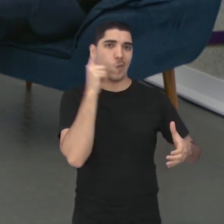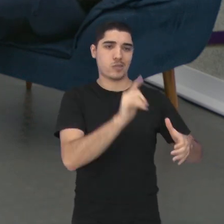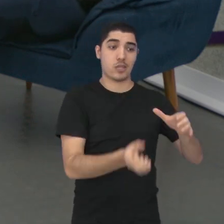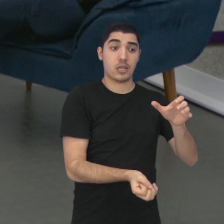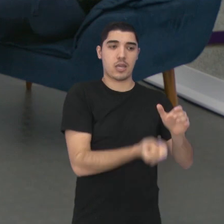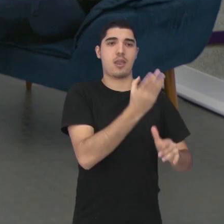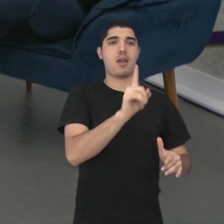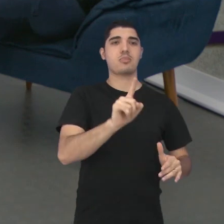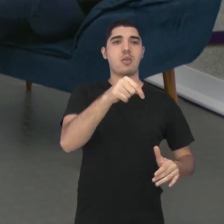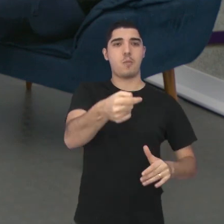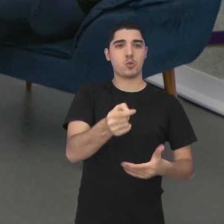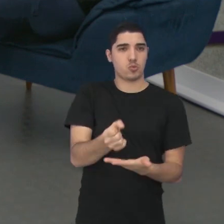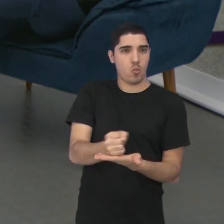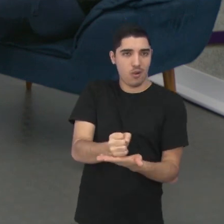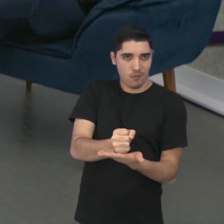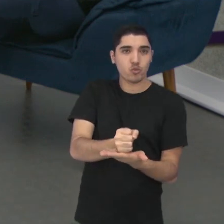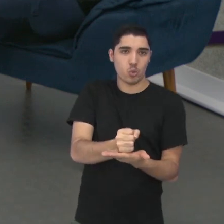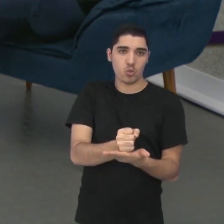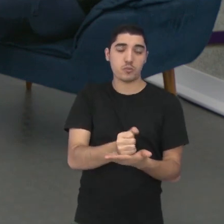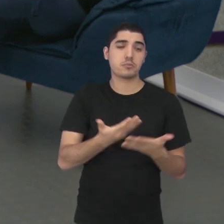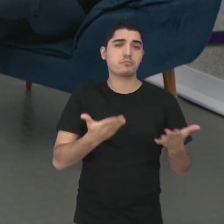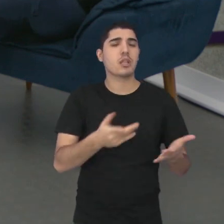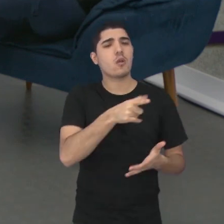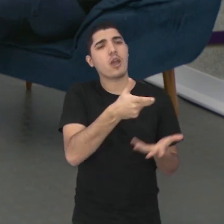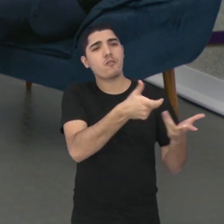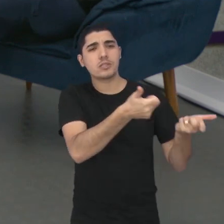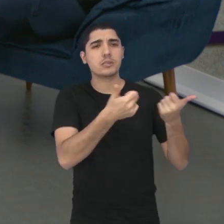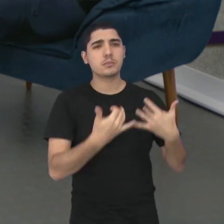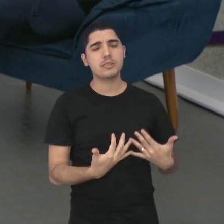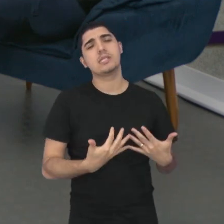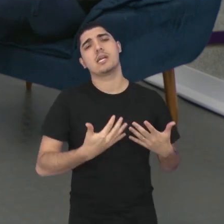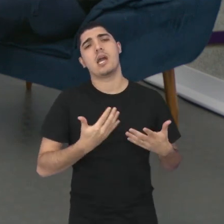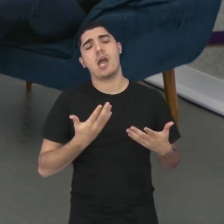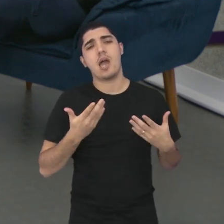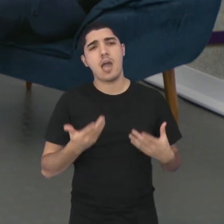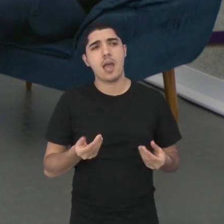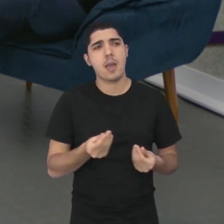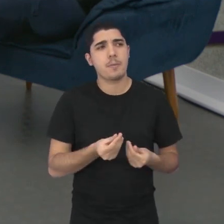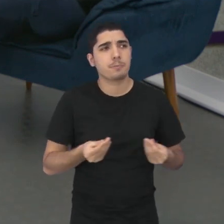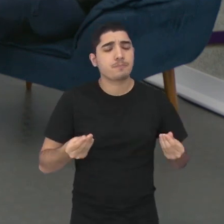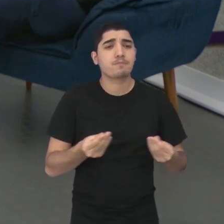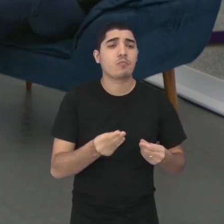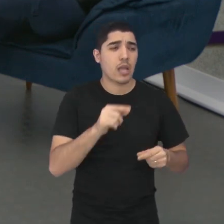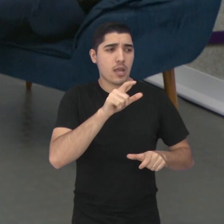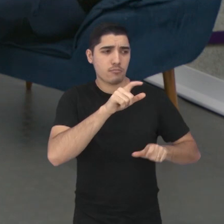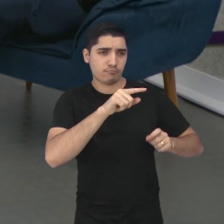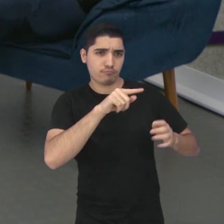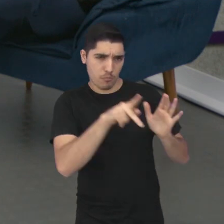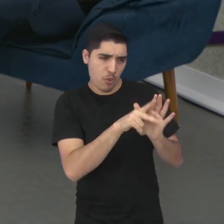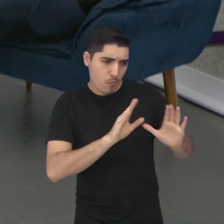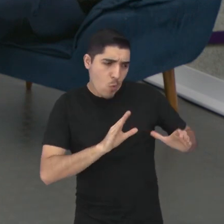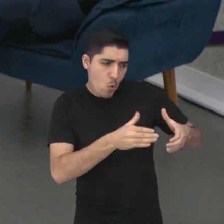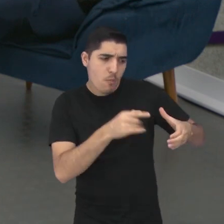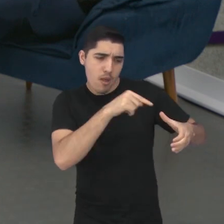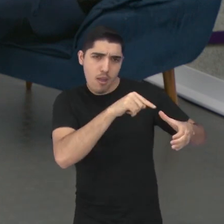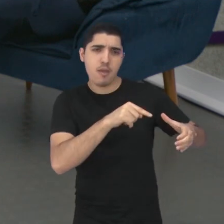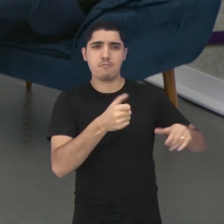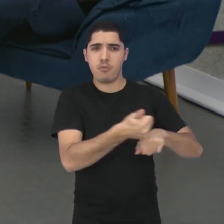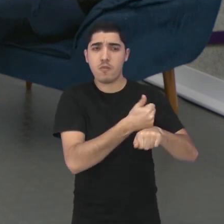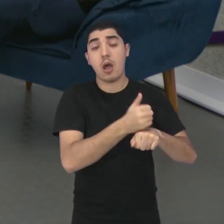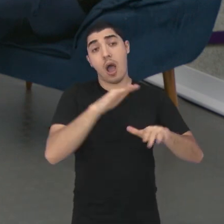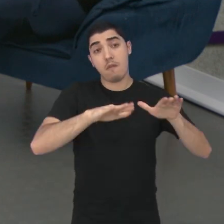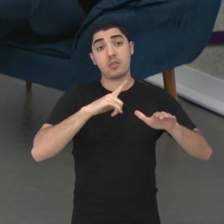é o game, né? Eu queria que você adentrasse um pouco mais desses profissionais, tanto esses que trabalham